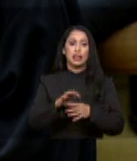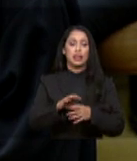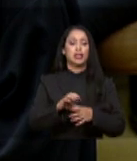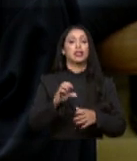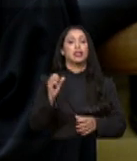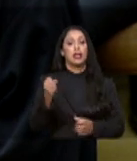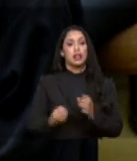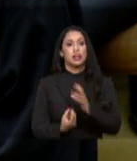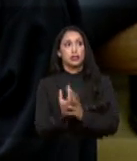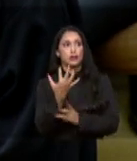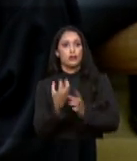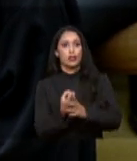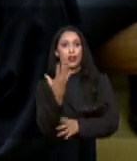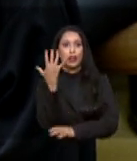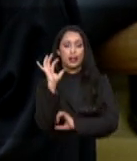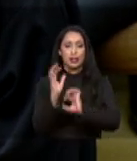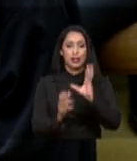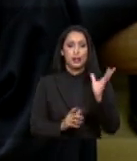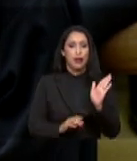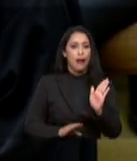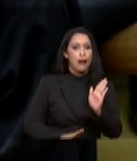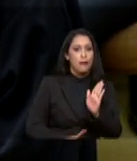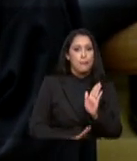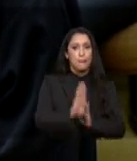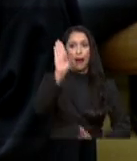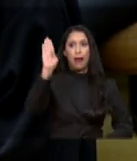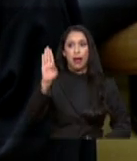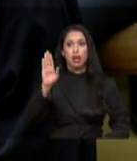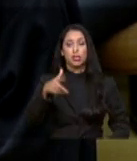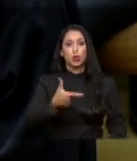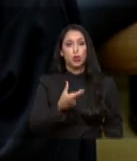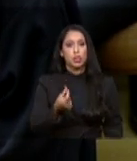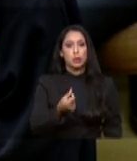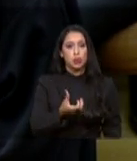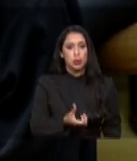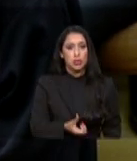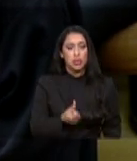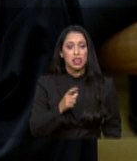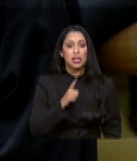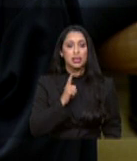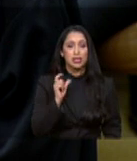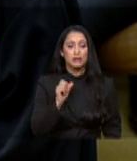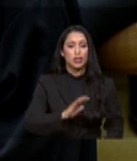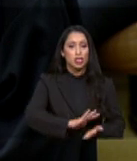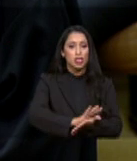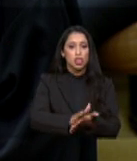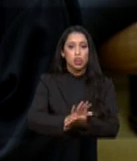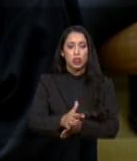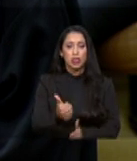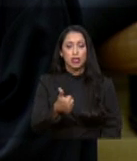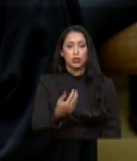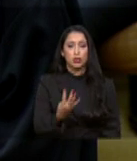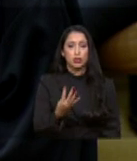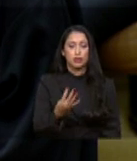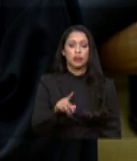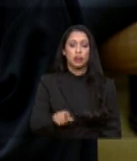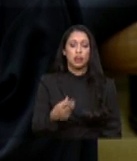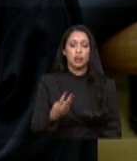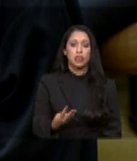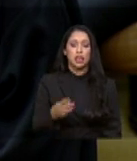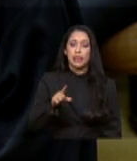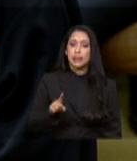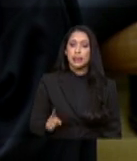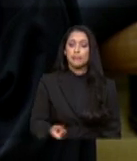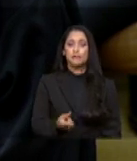floresta. Este recorde será o maior desde 2006, quando foram destruídos 14,3 mil quilômetros